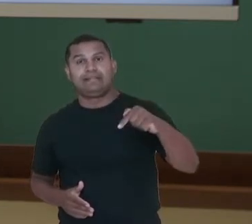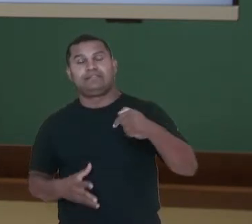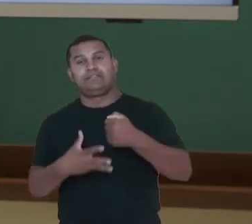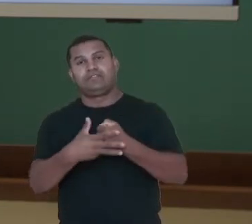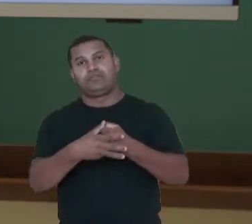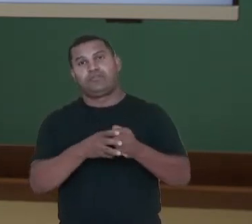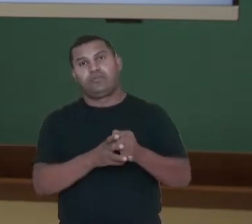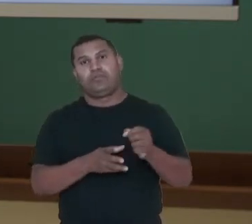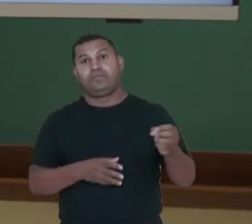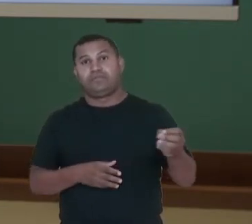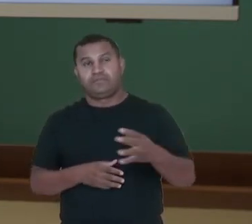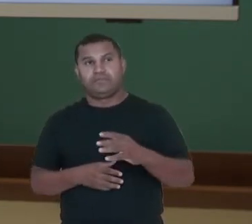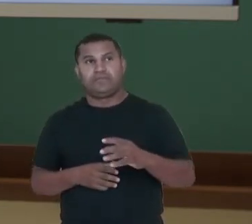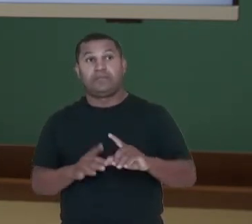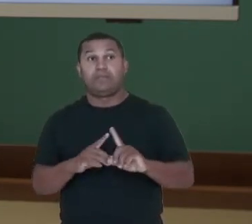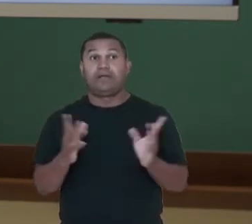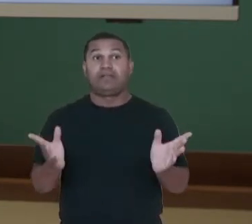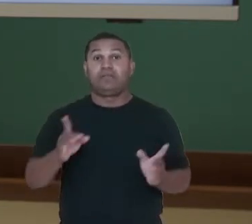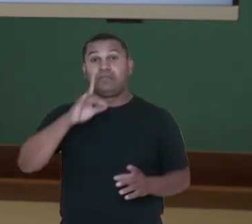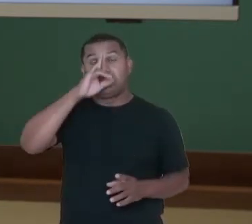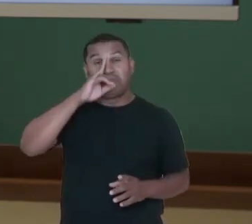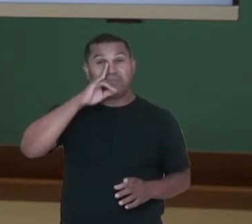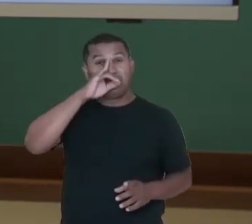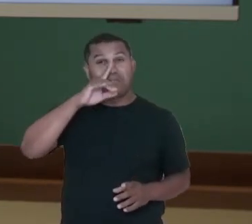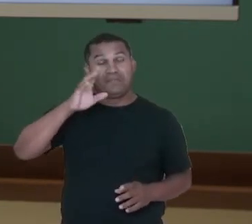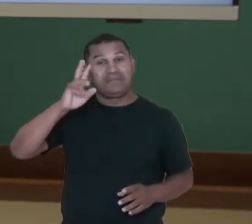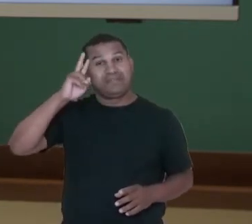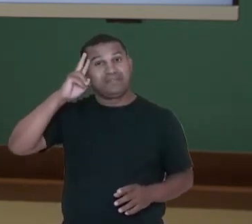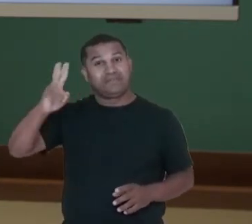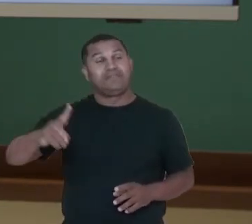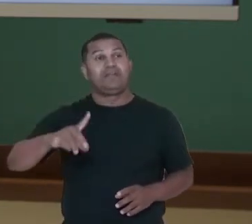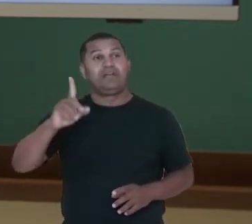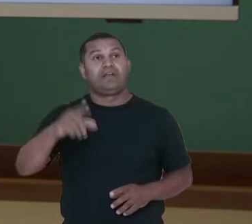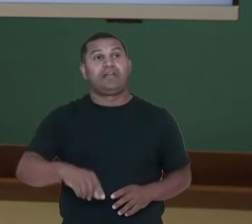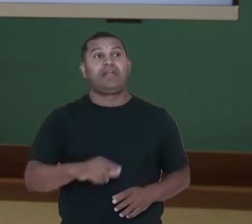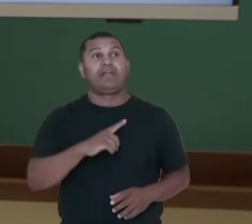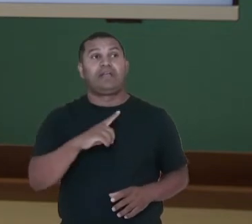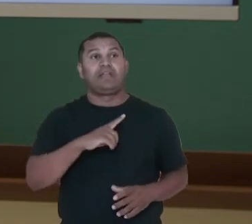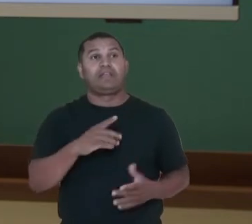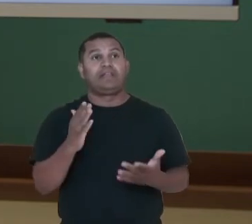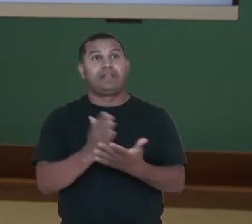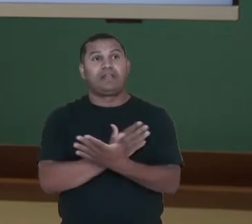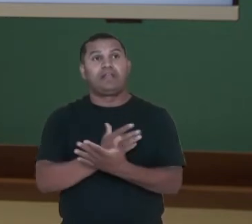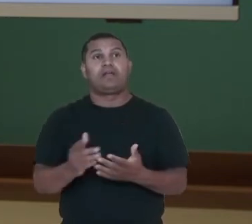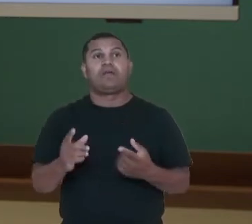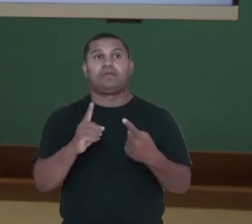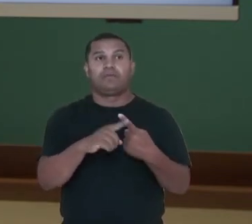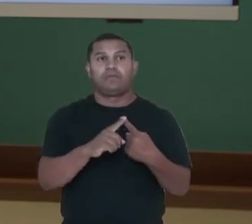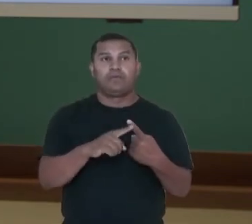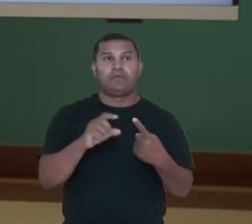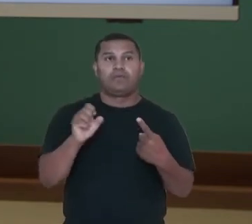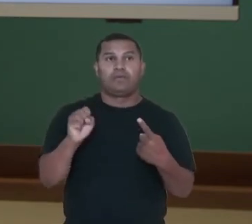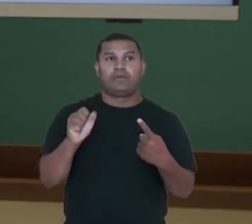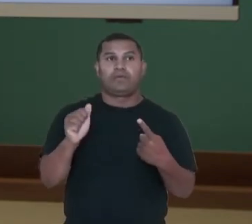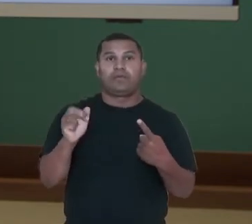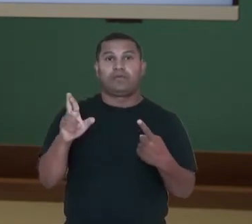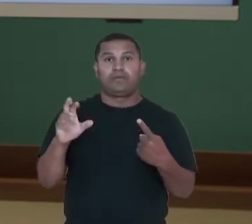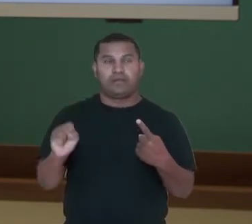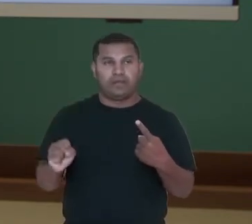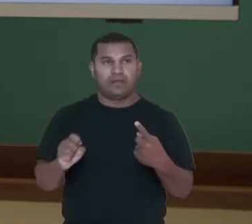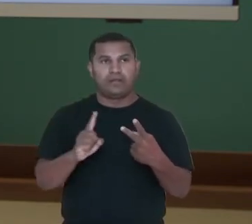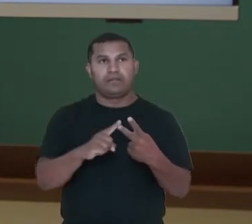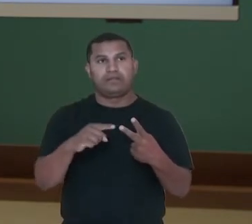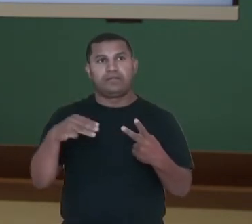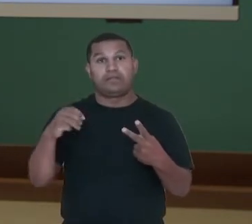os quadros clínicos mais sérios só são registrados em 3, que é o SARS, o MERS e a